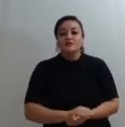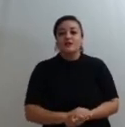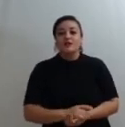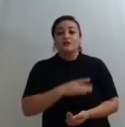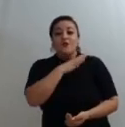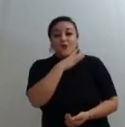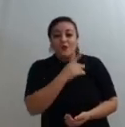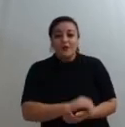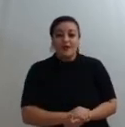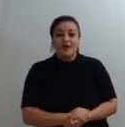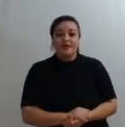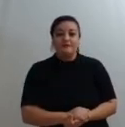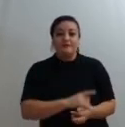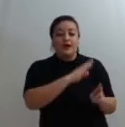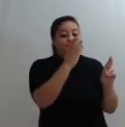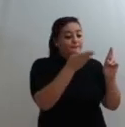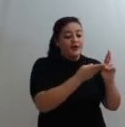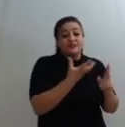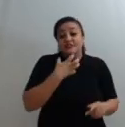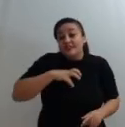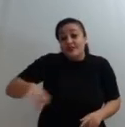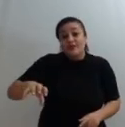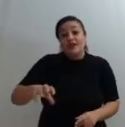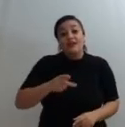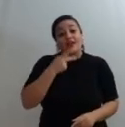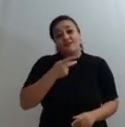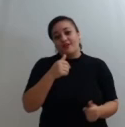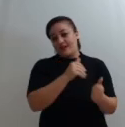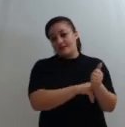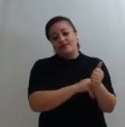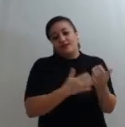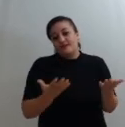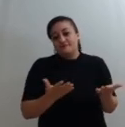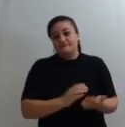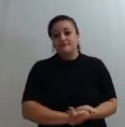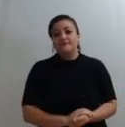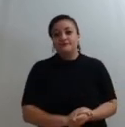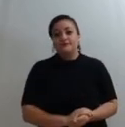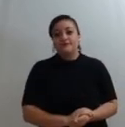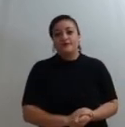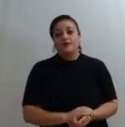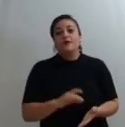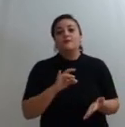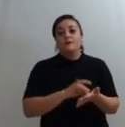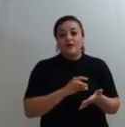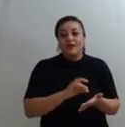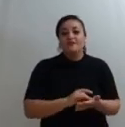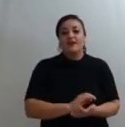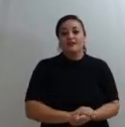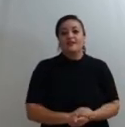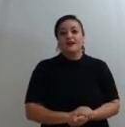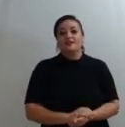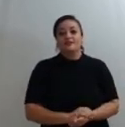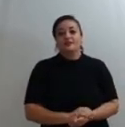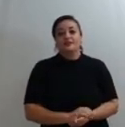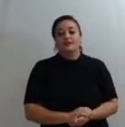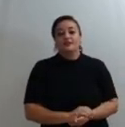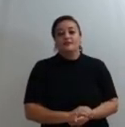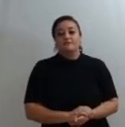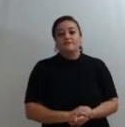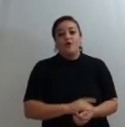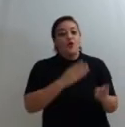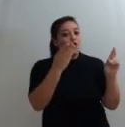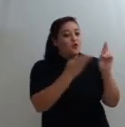do investigado ou réu em fornecer a senha, porque, de fato, o ônus é do Estado e o réu não é obrigado a colaborar para